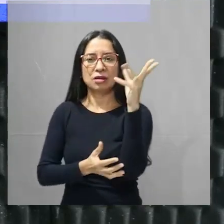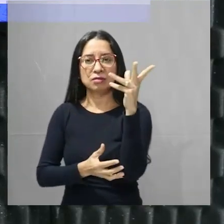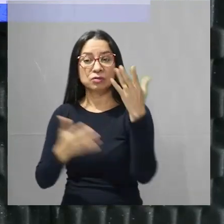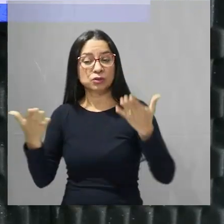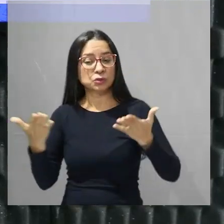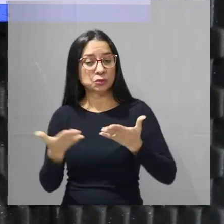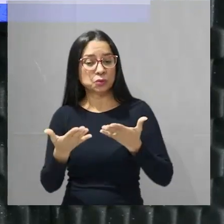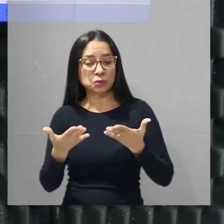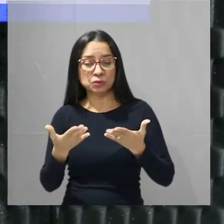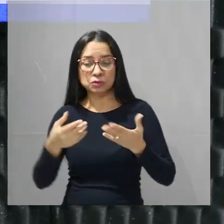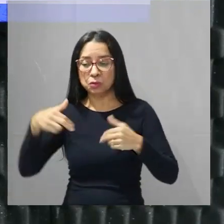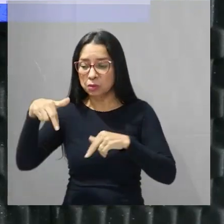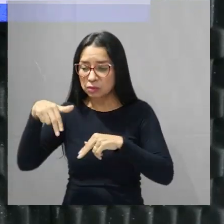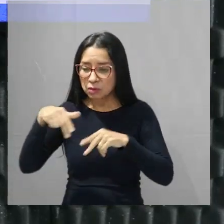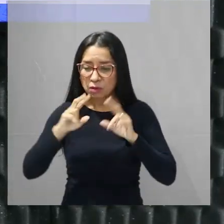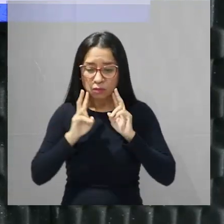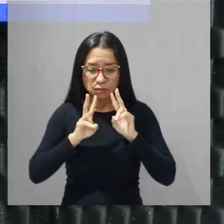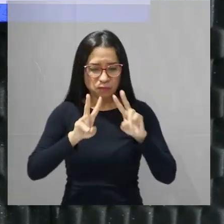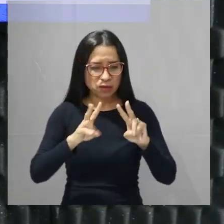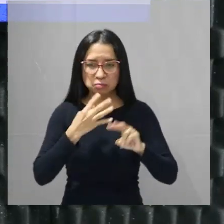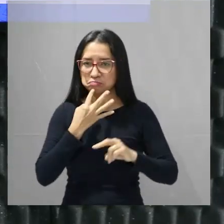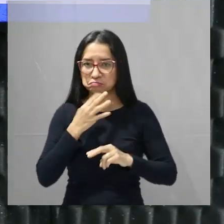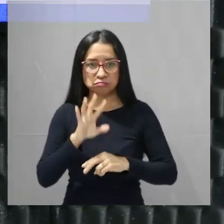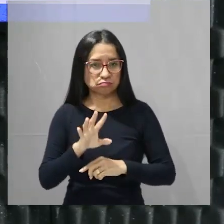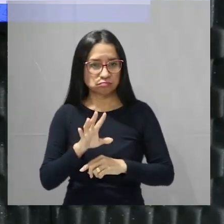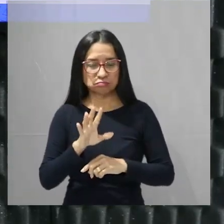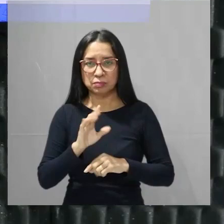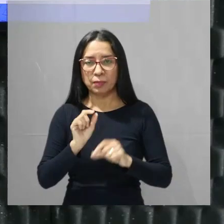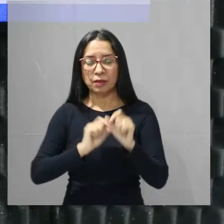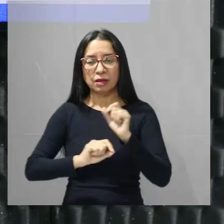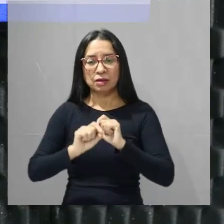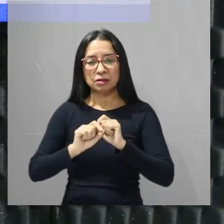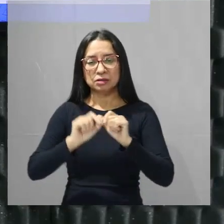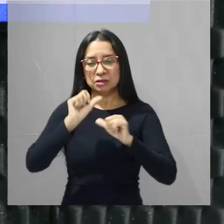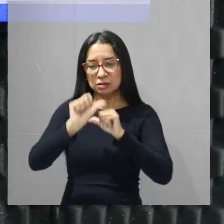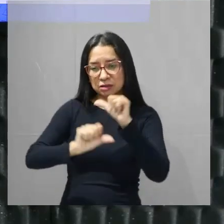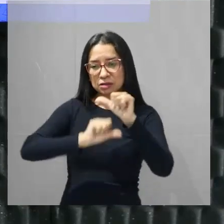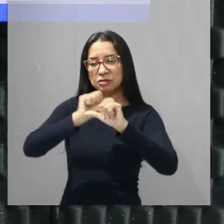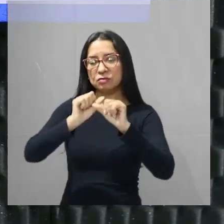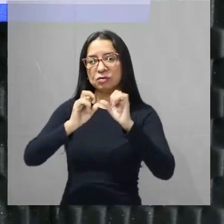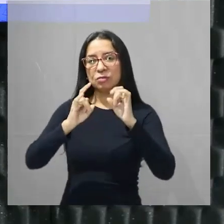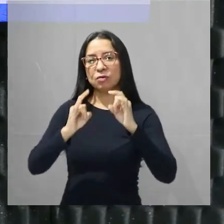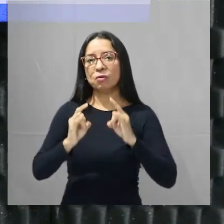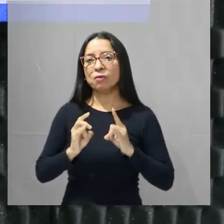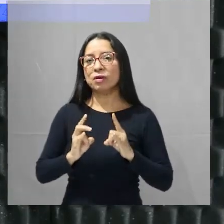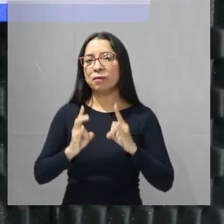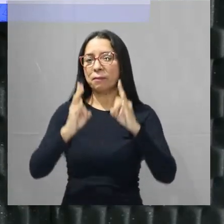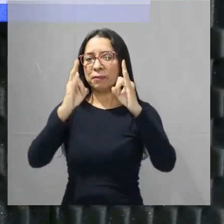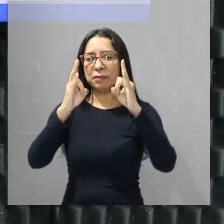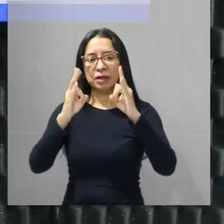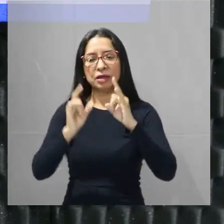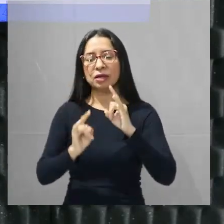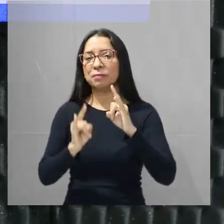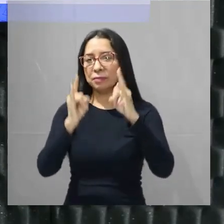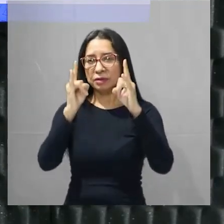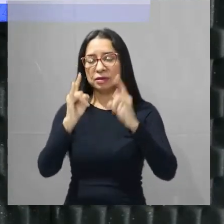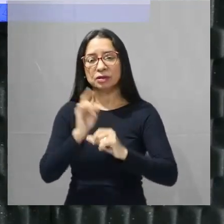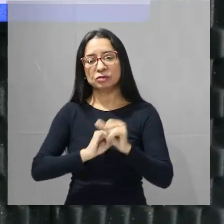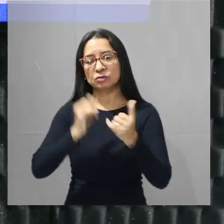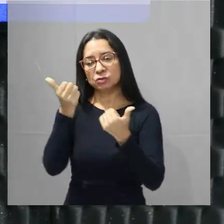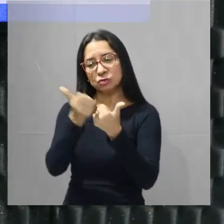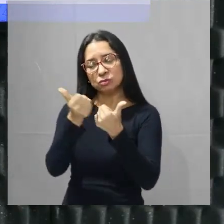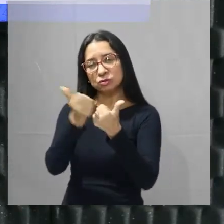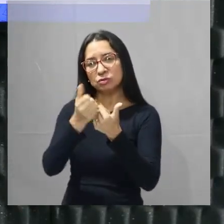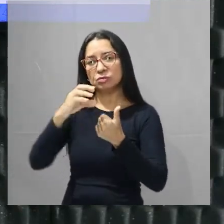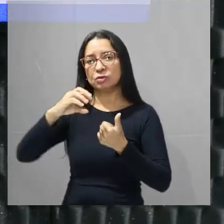não reconhece mais, porque se transformou, por exemplo, em prédios ou centros comerciais, enfim. É isso que ele fala, sendo substituído pelo